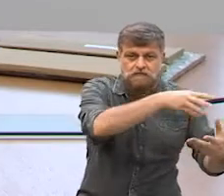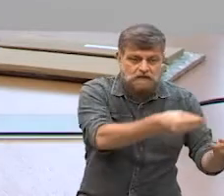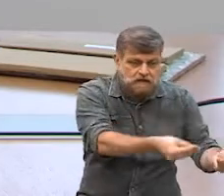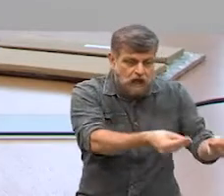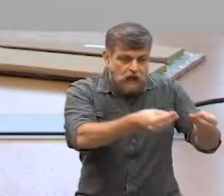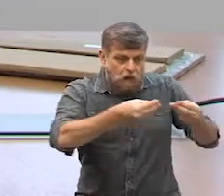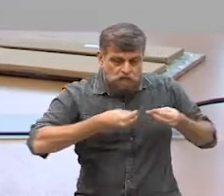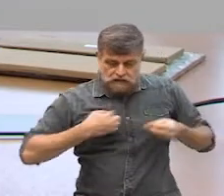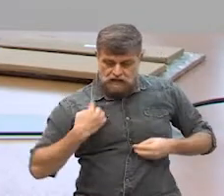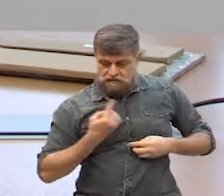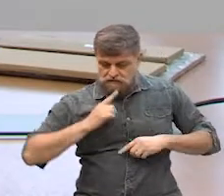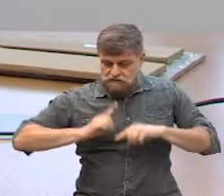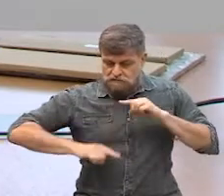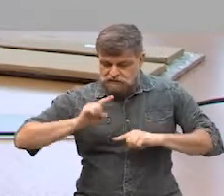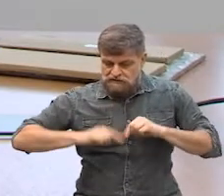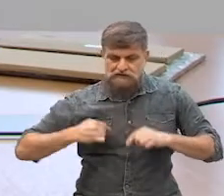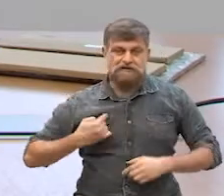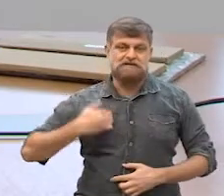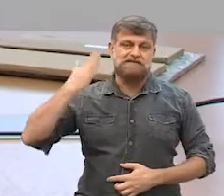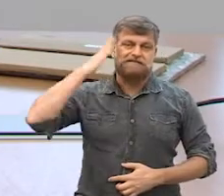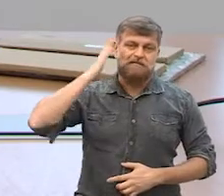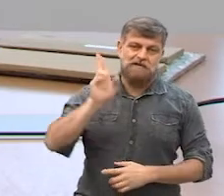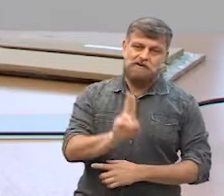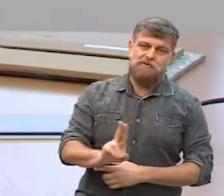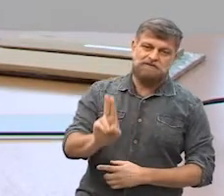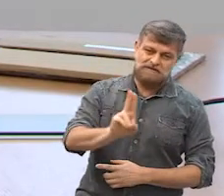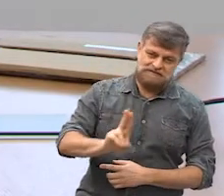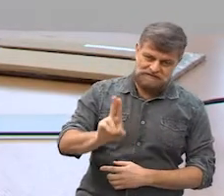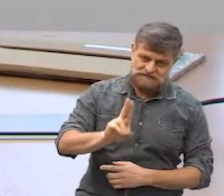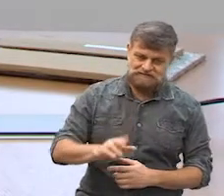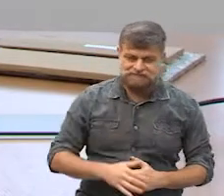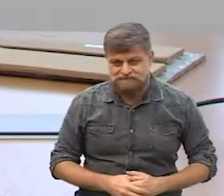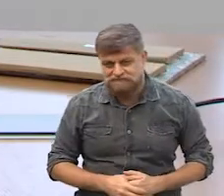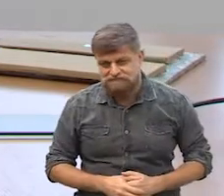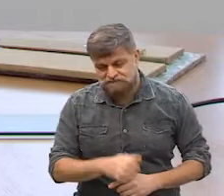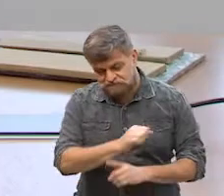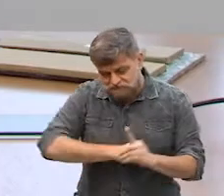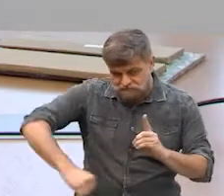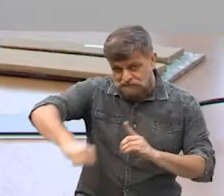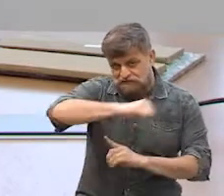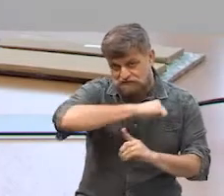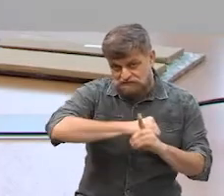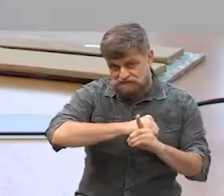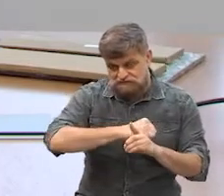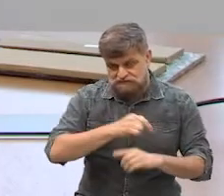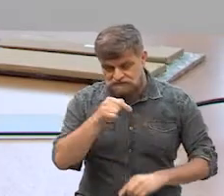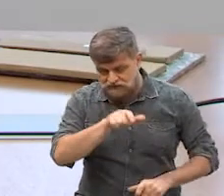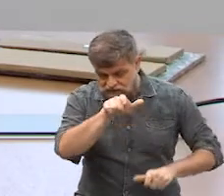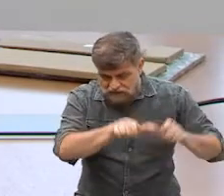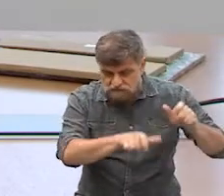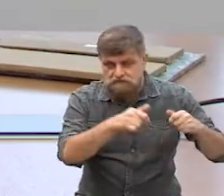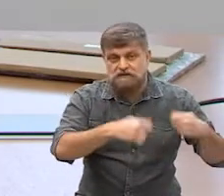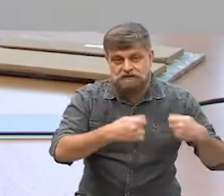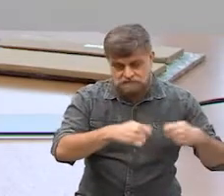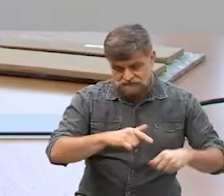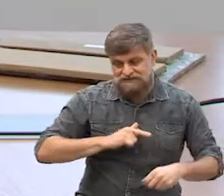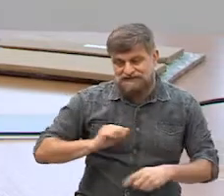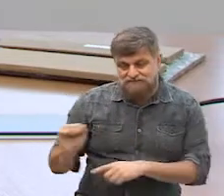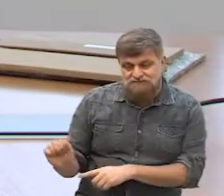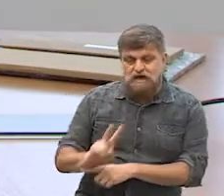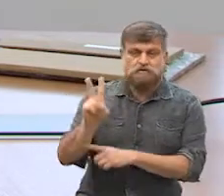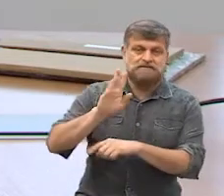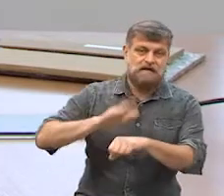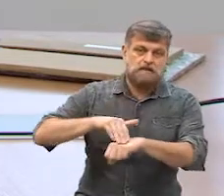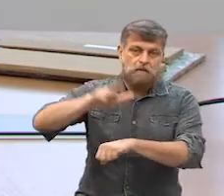todos os recursos, né, basta a gente saber utilizar, né? Então, assim, a sociedade como um todo, ela tem valorizado cada vez mais